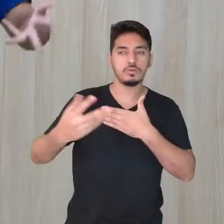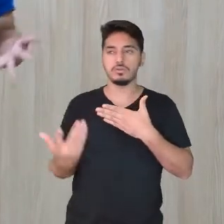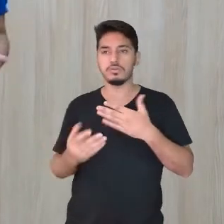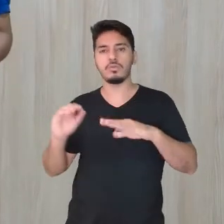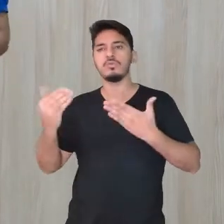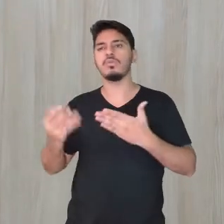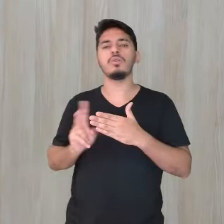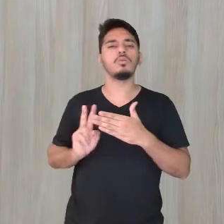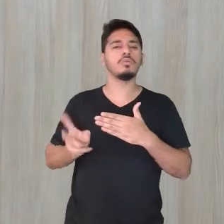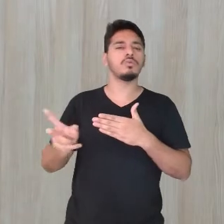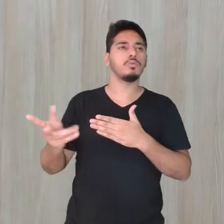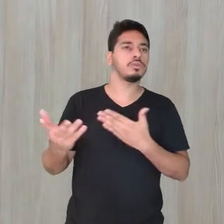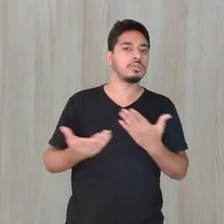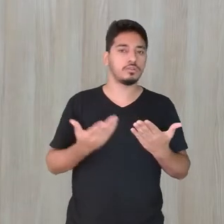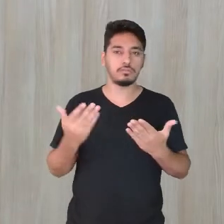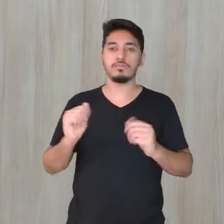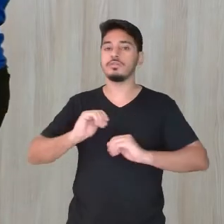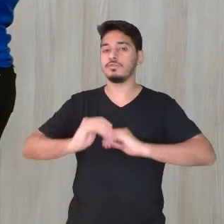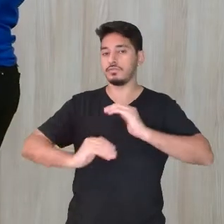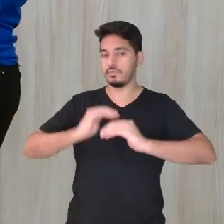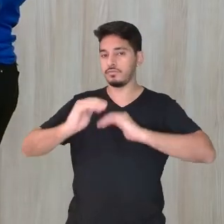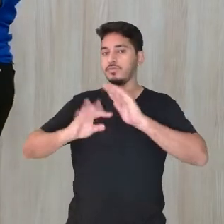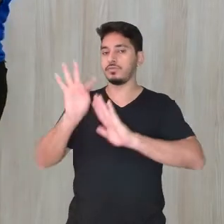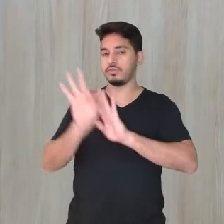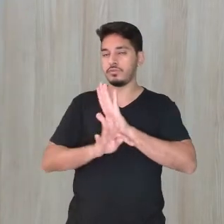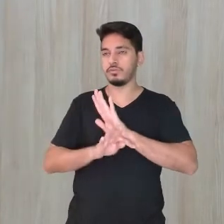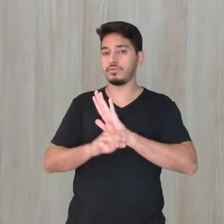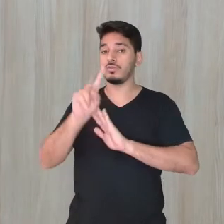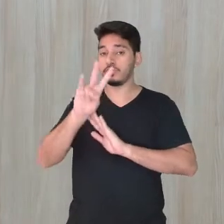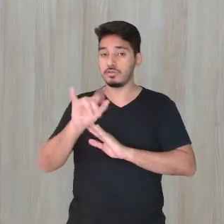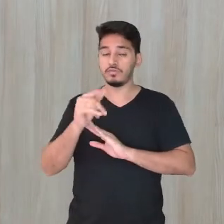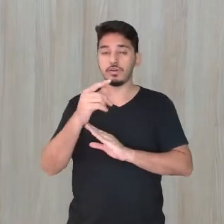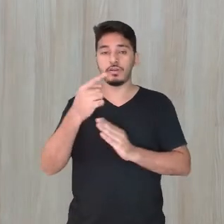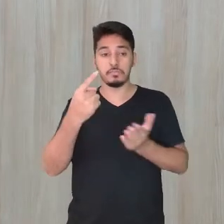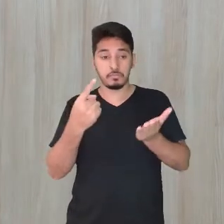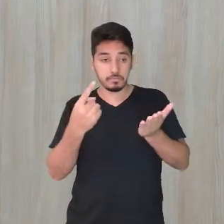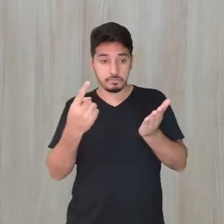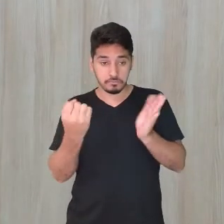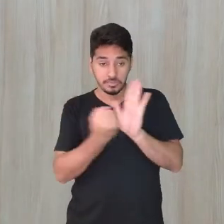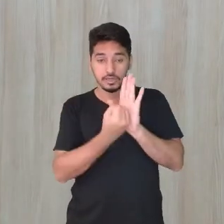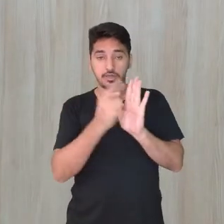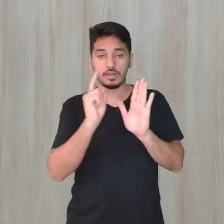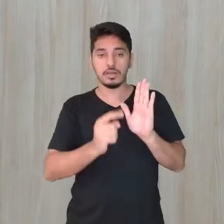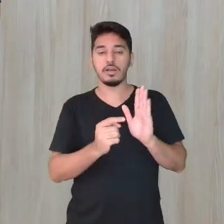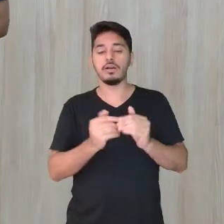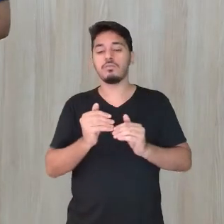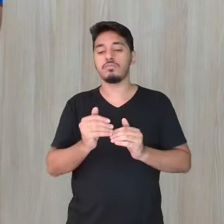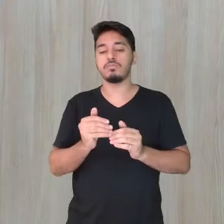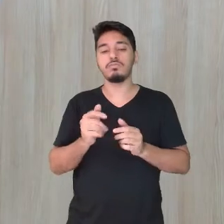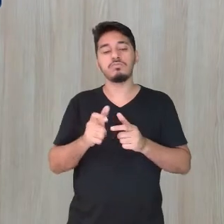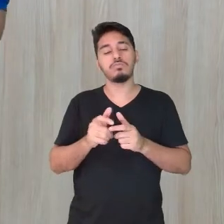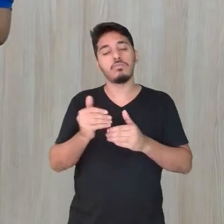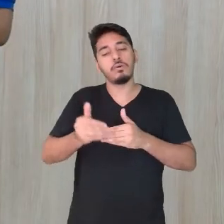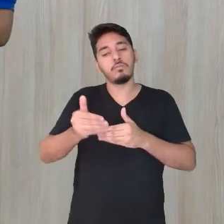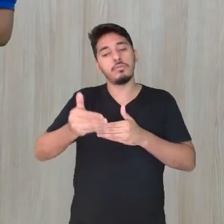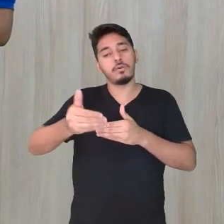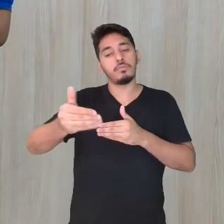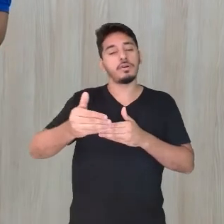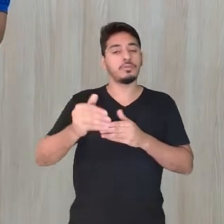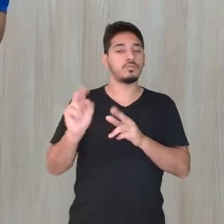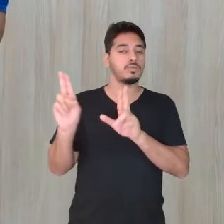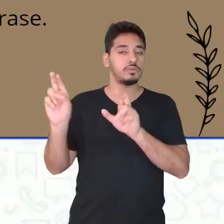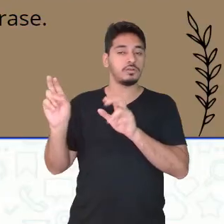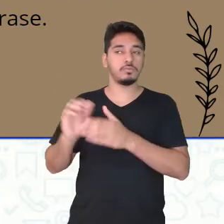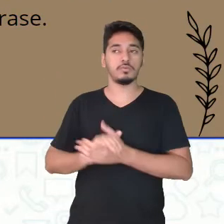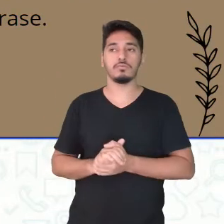continuação dessa história. Tá certo? E isso é o que vai marcar a progressão temática também. Fiz um progresso